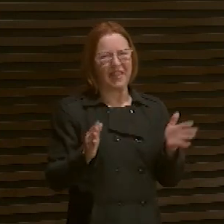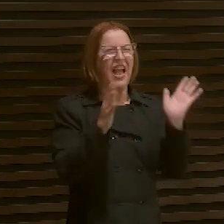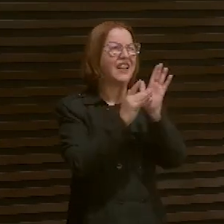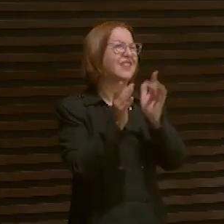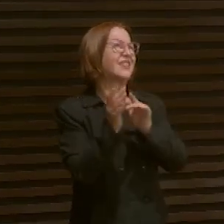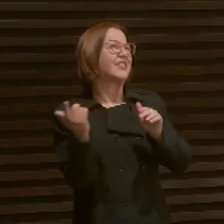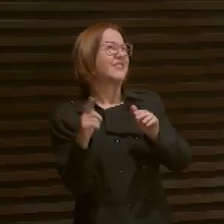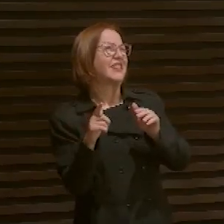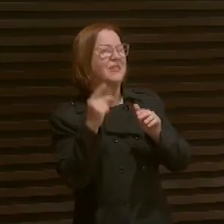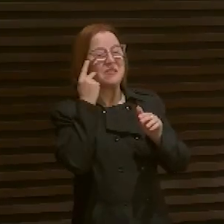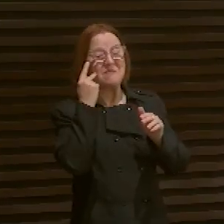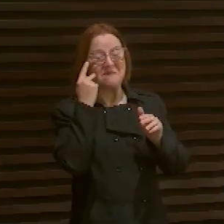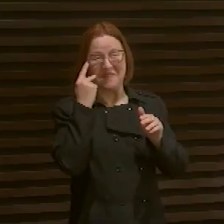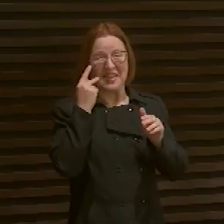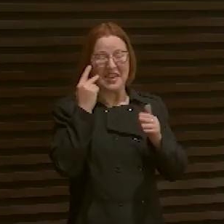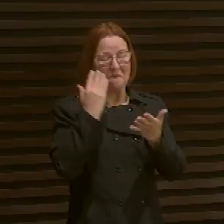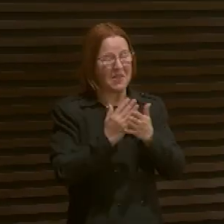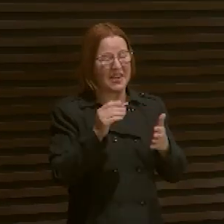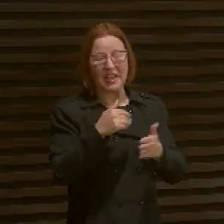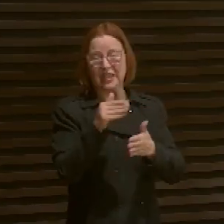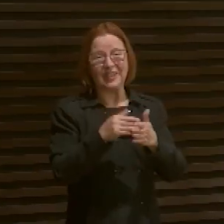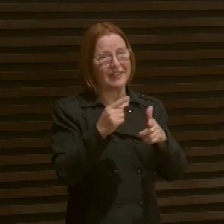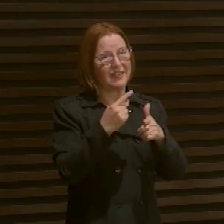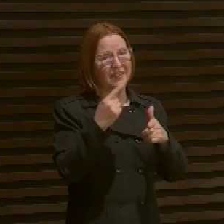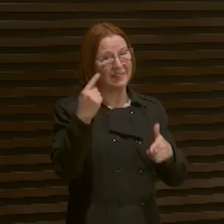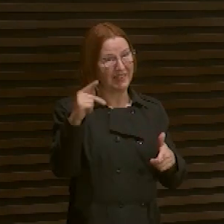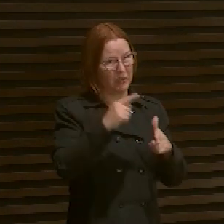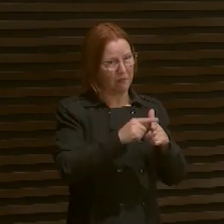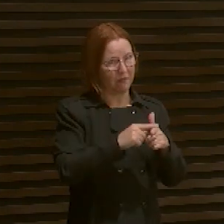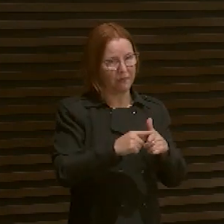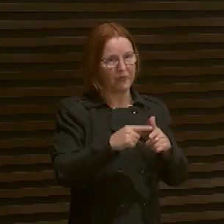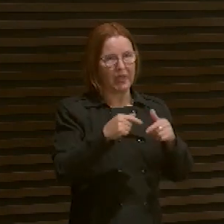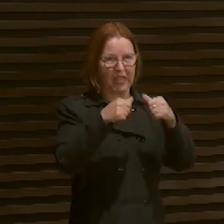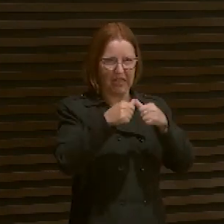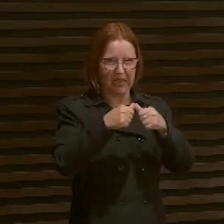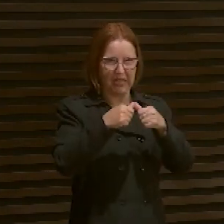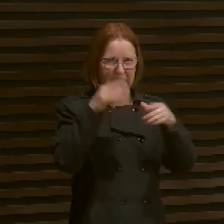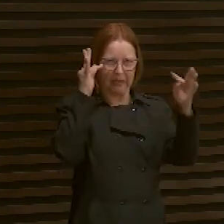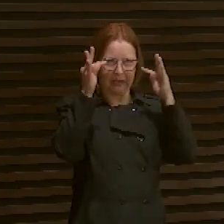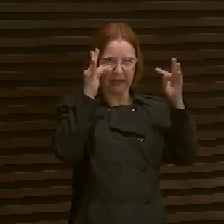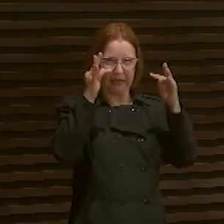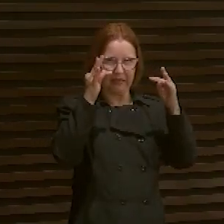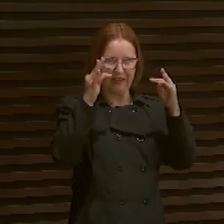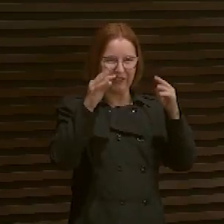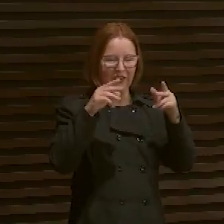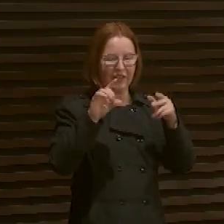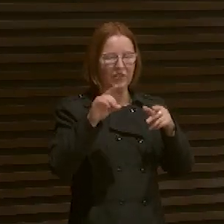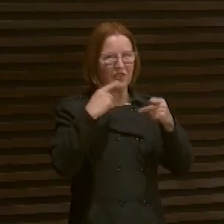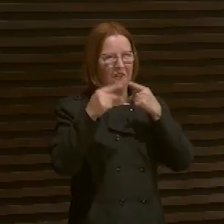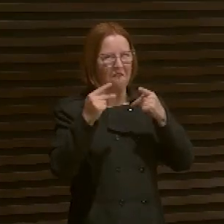resolver todos os seus problemas. Essa teologia triunfalista, irmãos, essa teologia